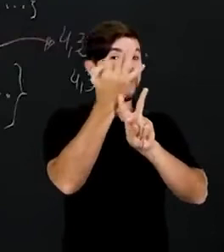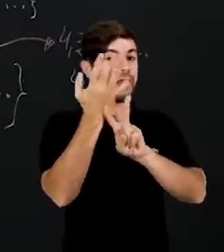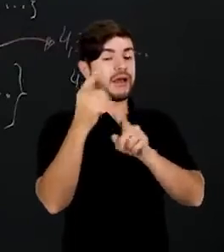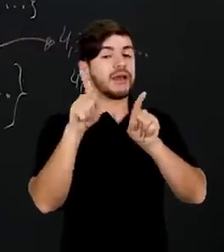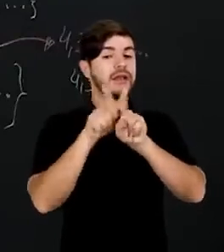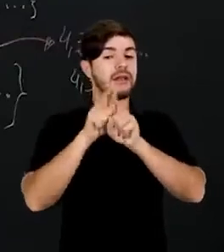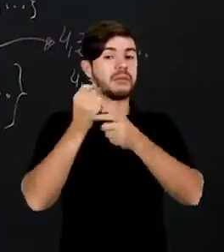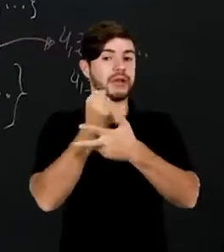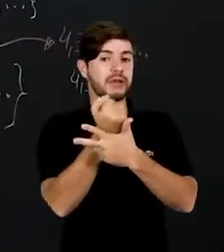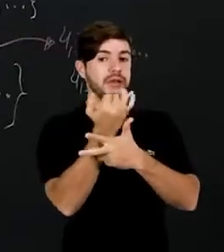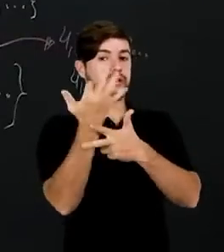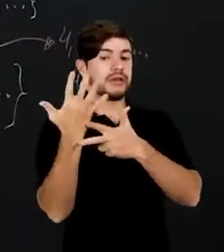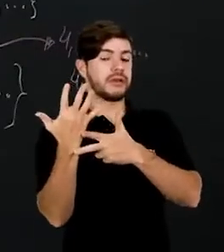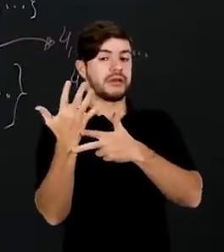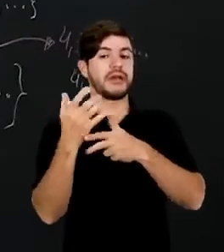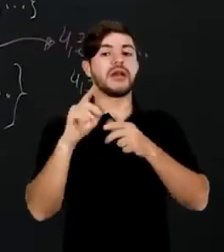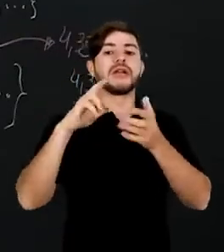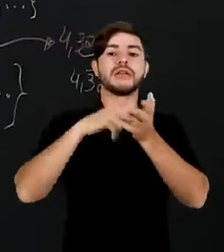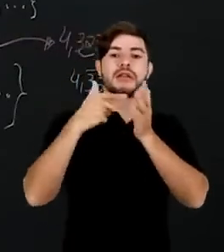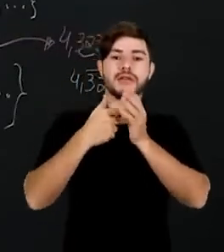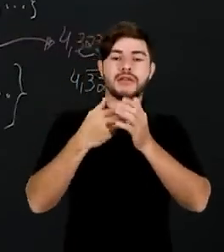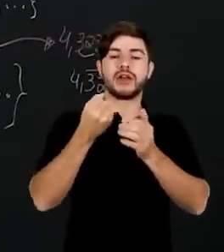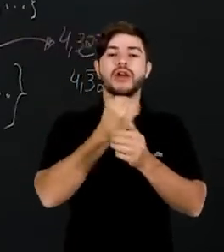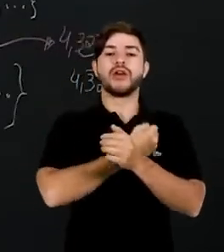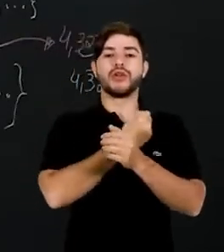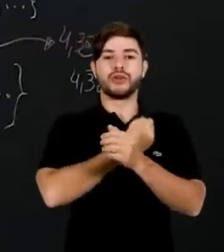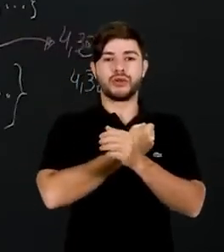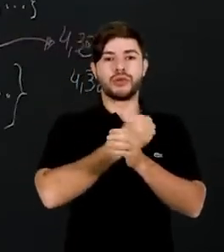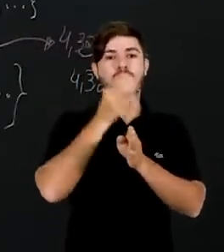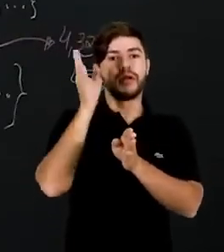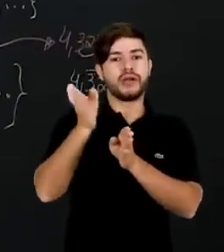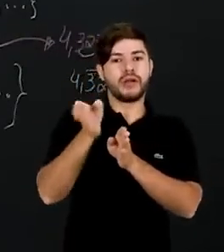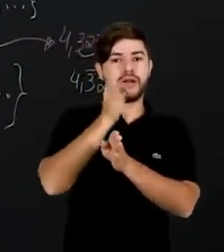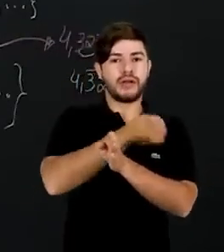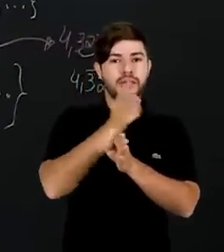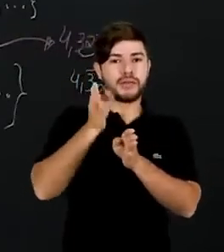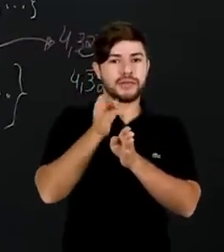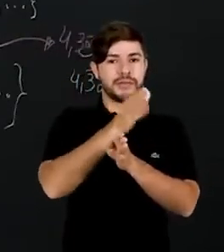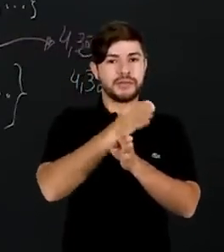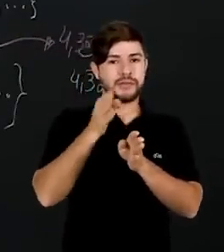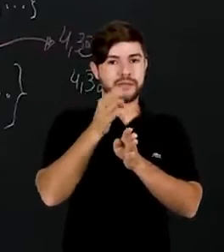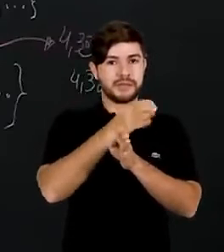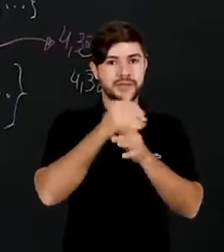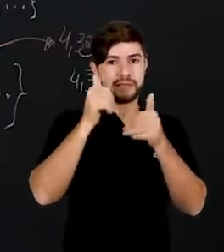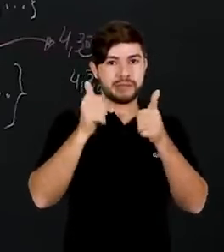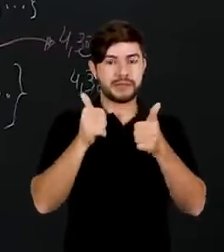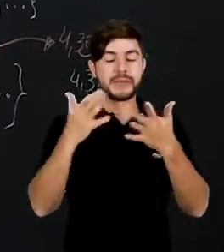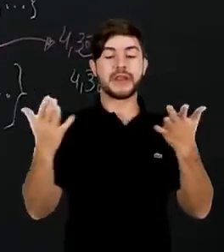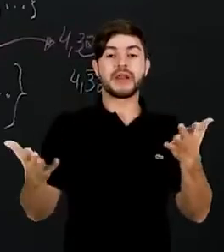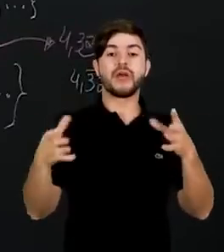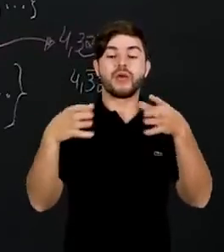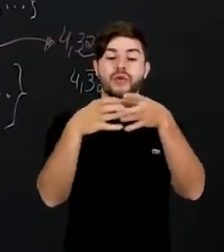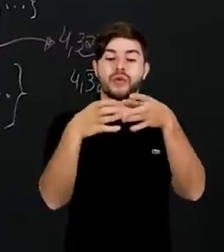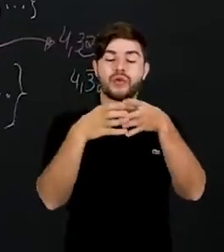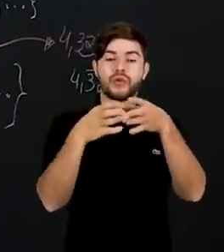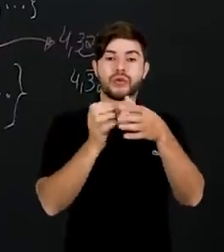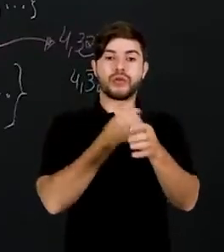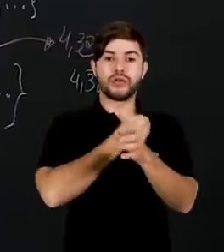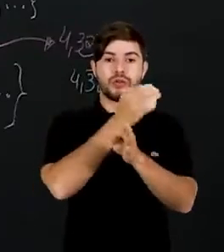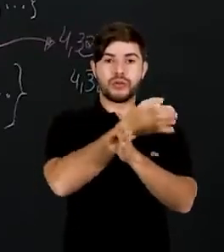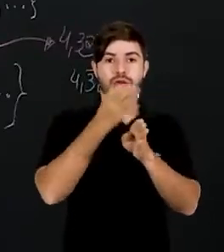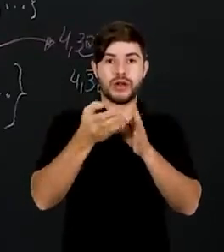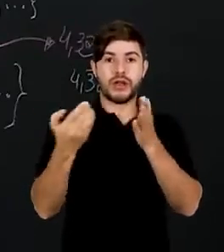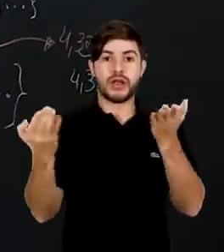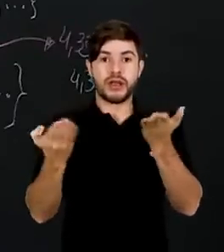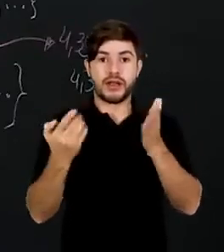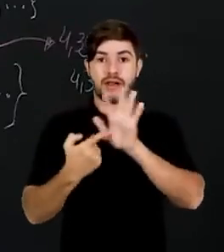todos esses números são considerados números reais. Então, o conjunto dos números reais, que foi o que nós vimos aqui